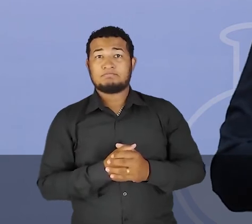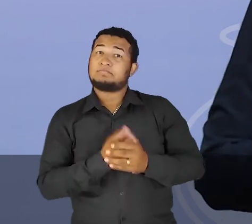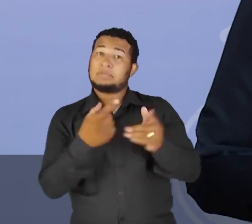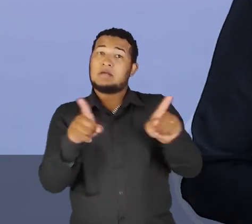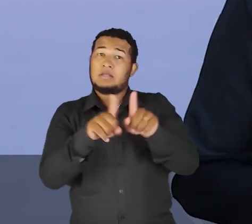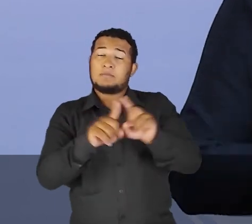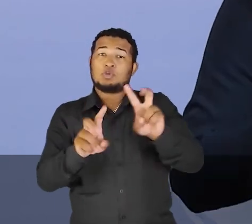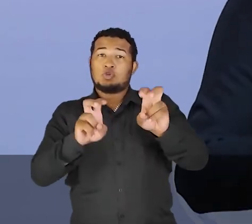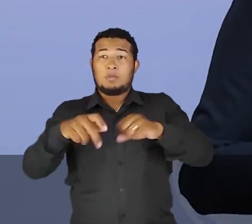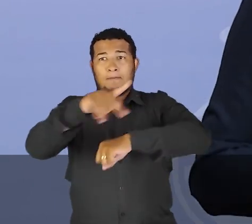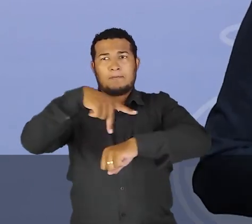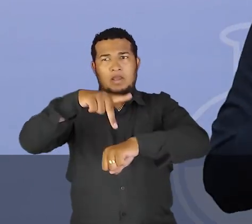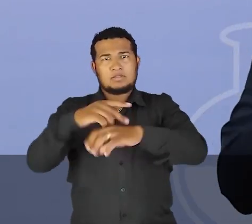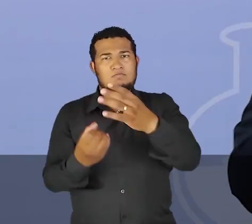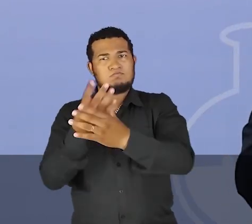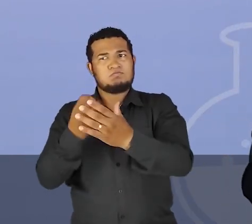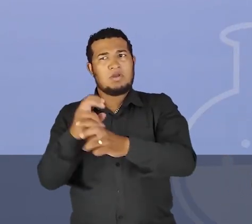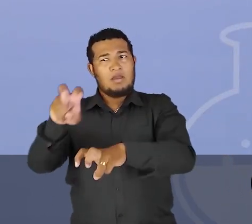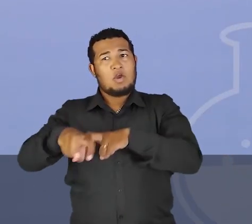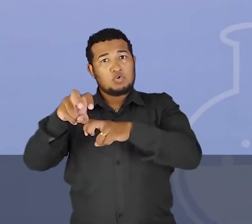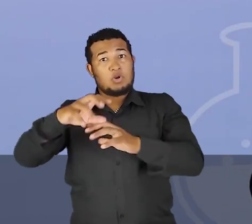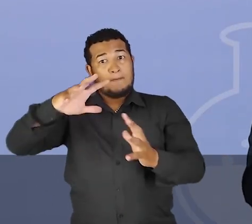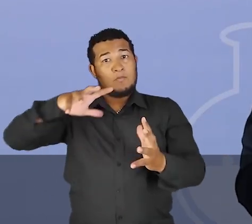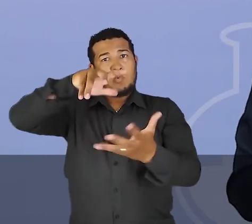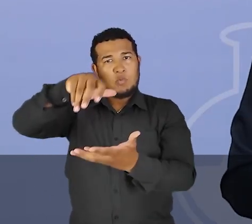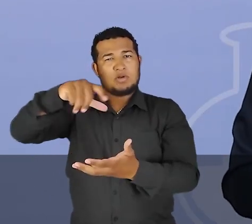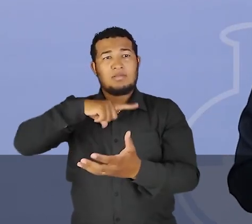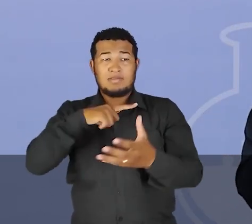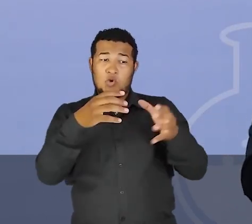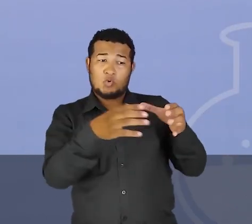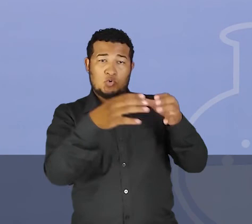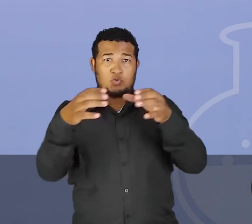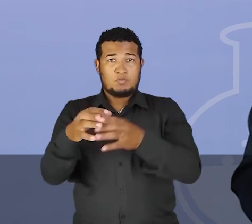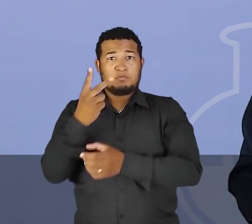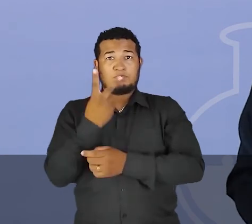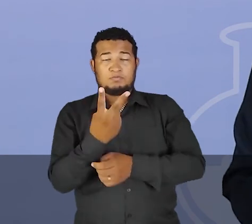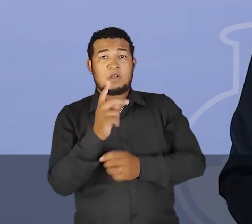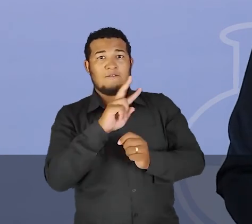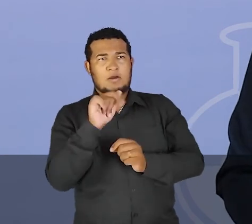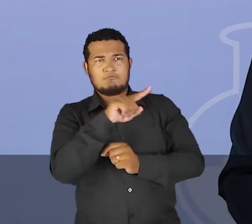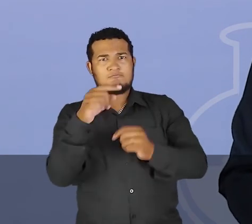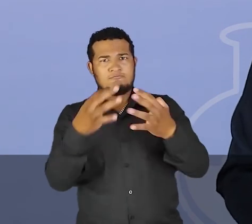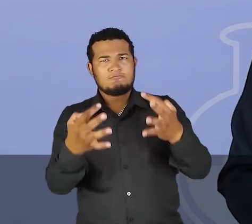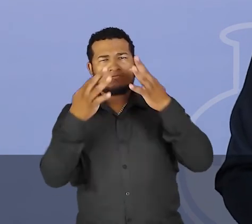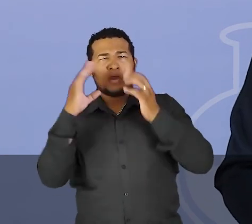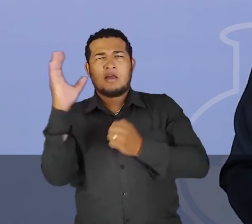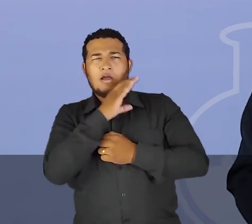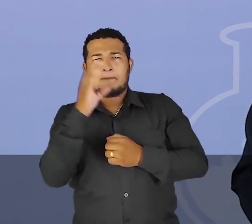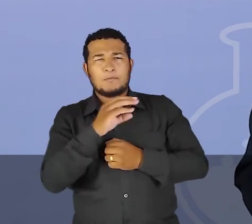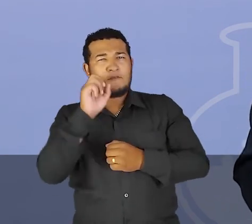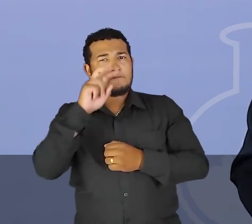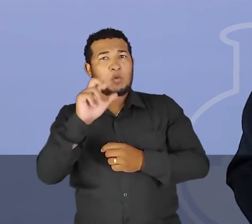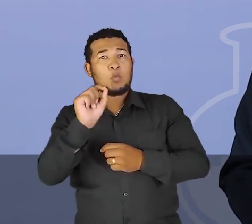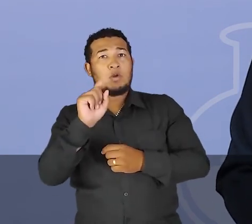né, produtores de agricultura no mundo, nós temos dois grupos que vou chamar a atenção de vocês para a gente analisar rapidinho, que